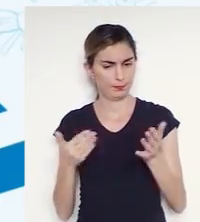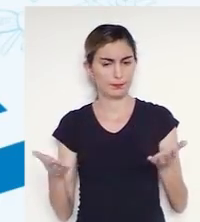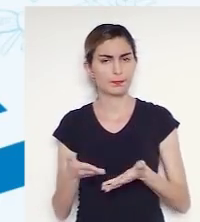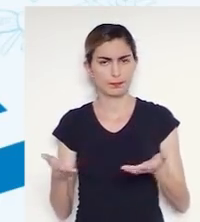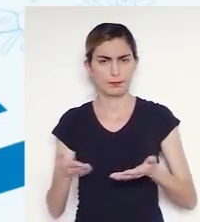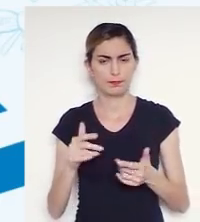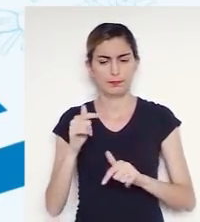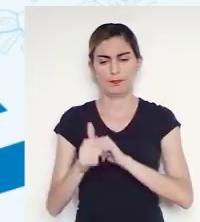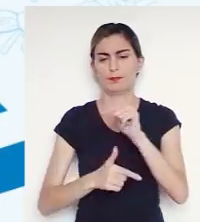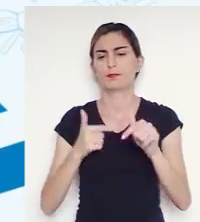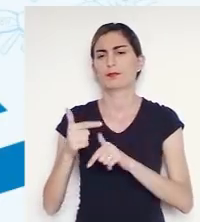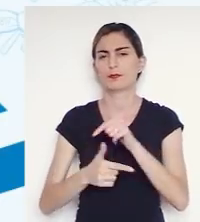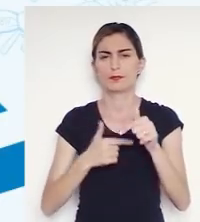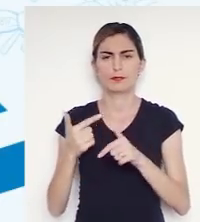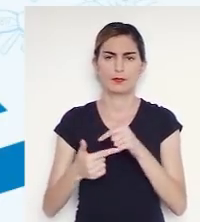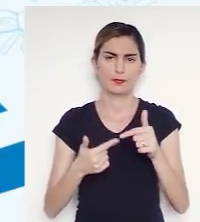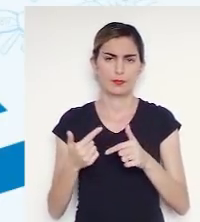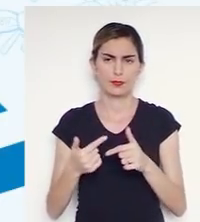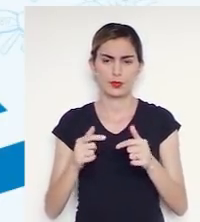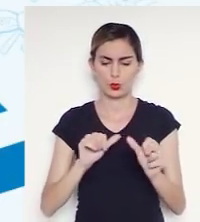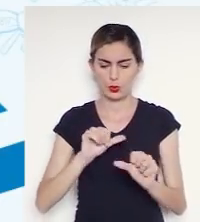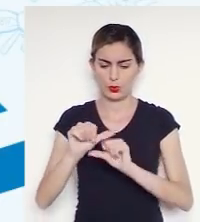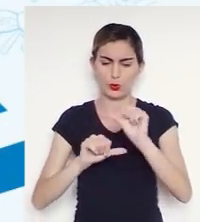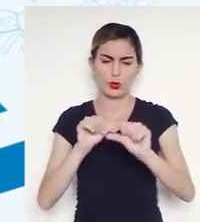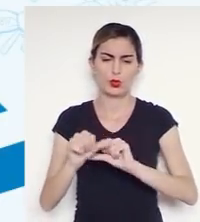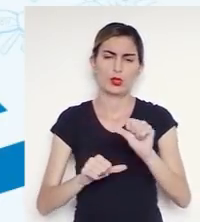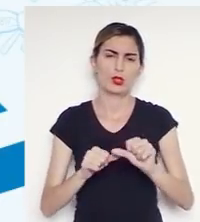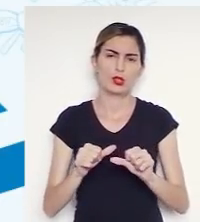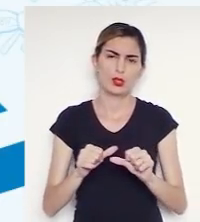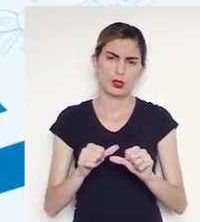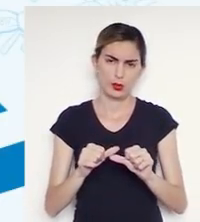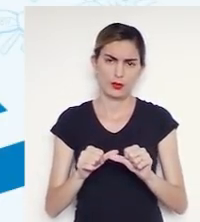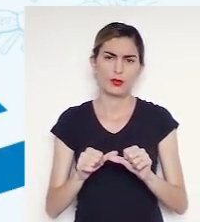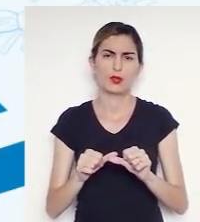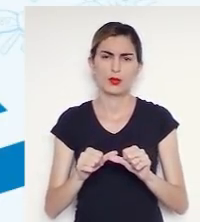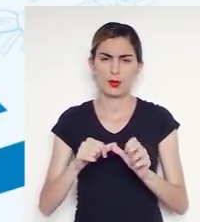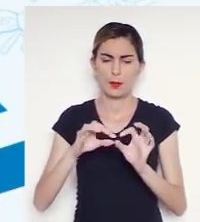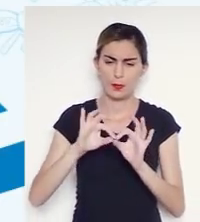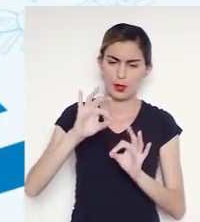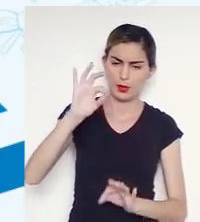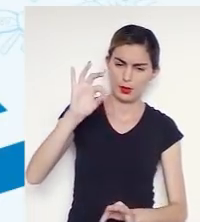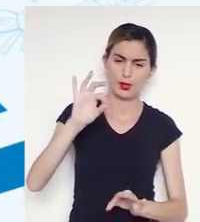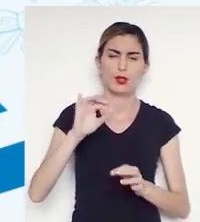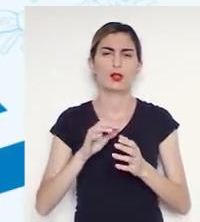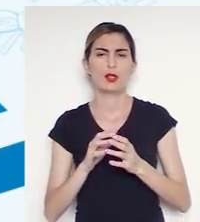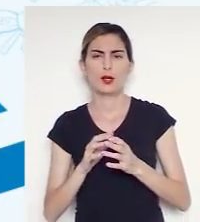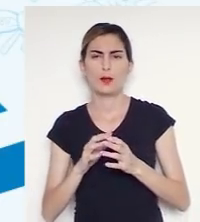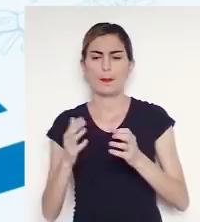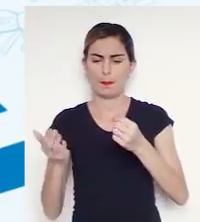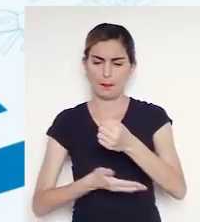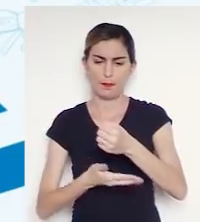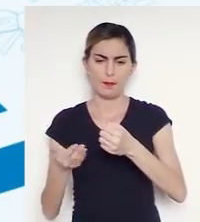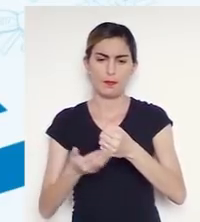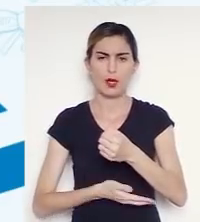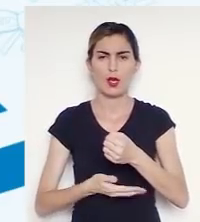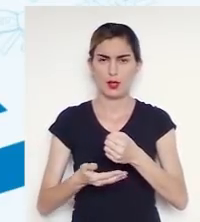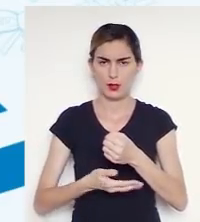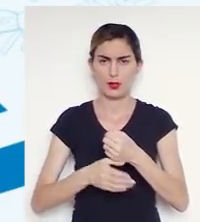agora, nós trabalhamos com transformações de medidas de grandeza na